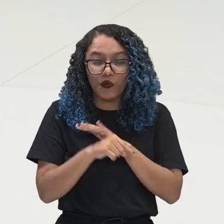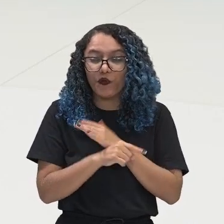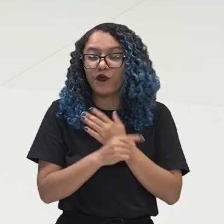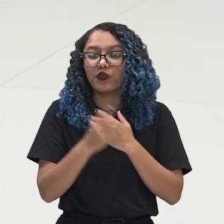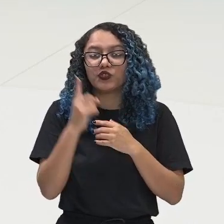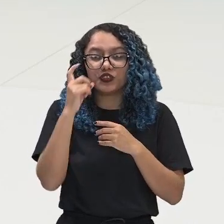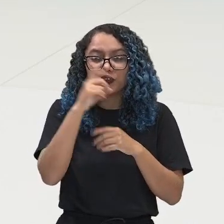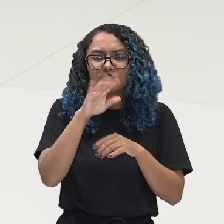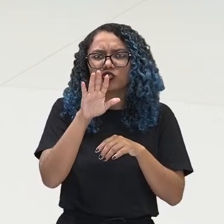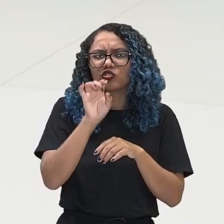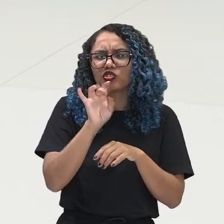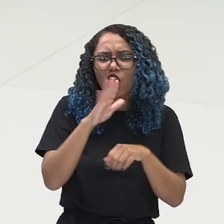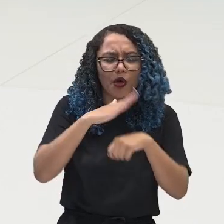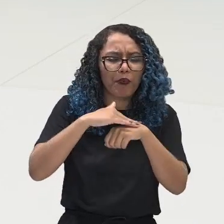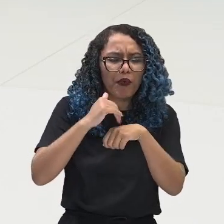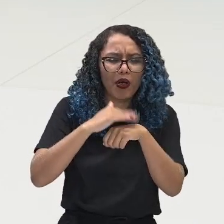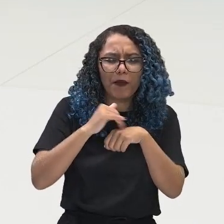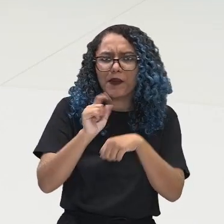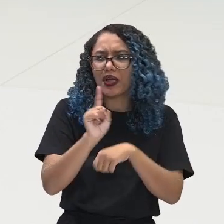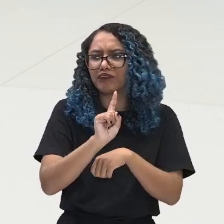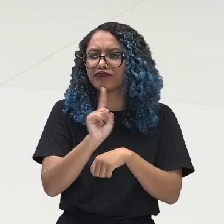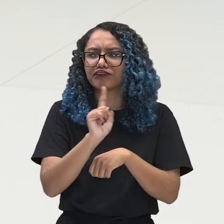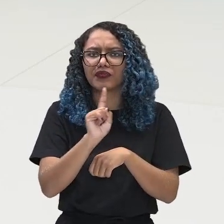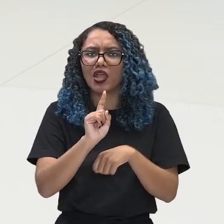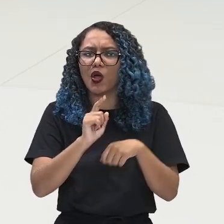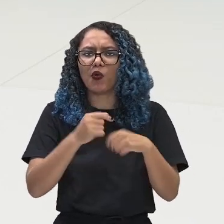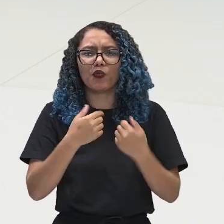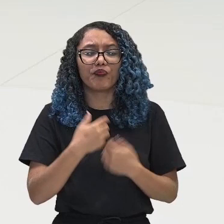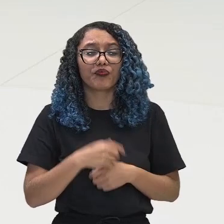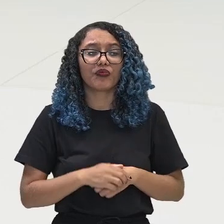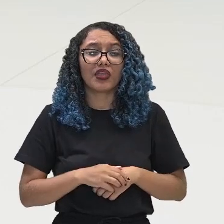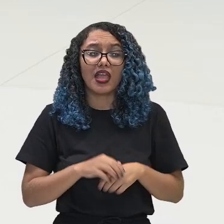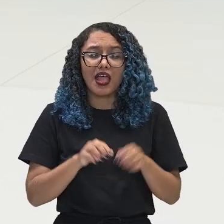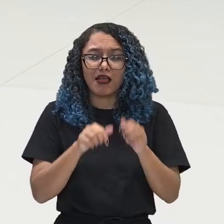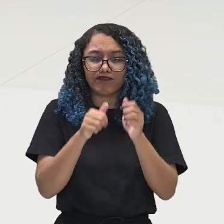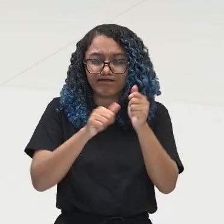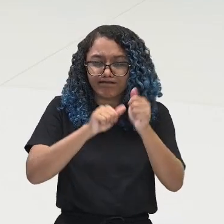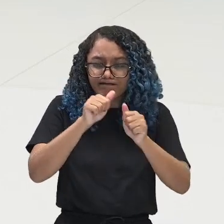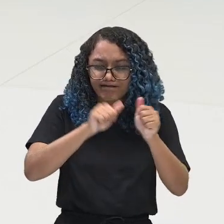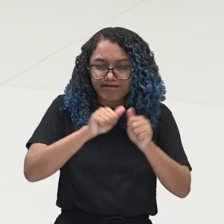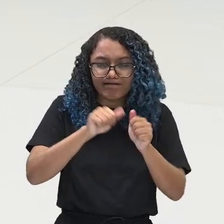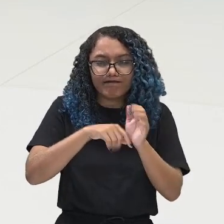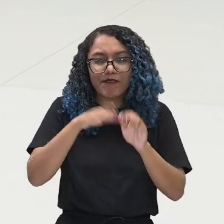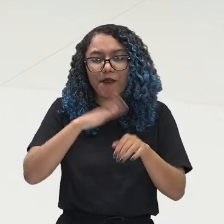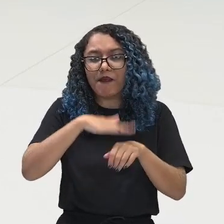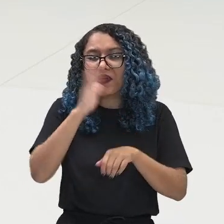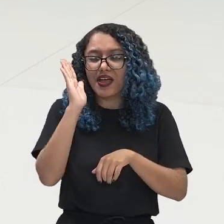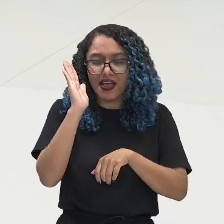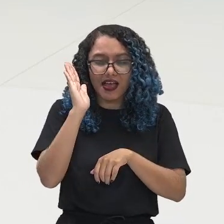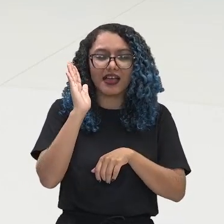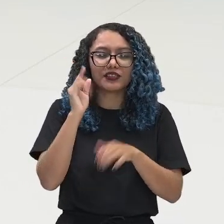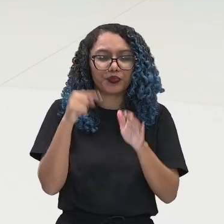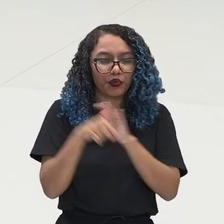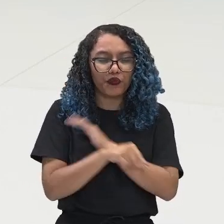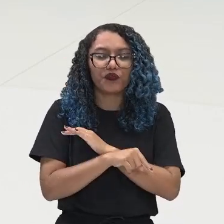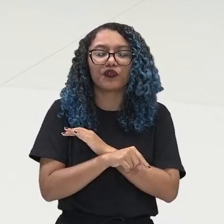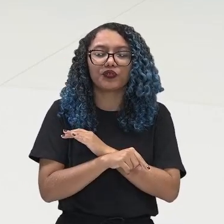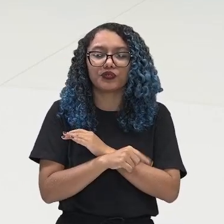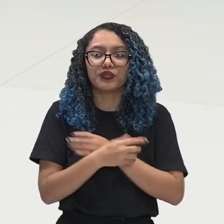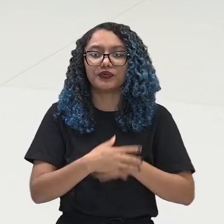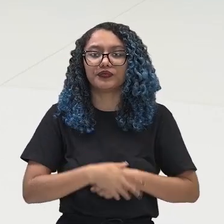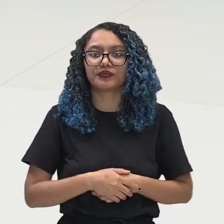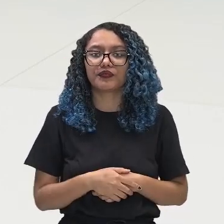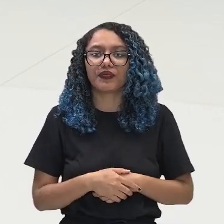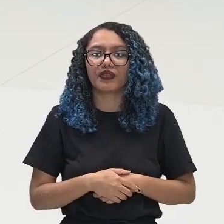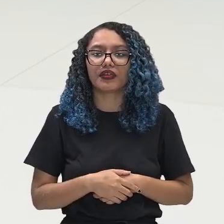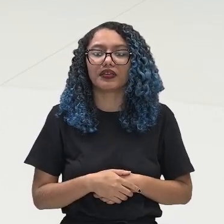a mãozinha no cachorro ou no gato, vai muito além disso. E aí, isso que a autora está falando me faz lembrar que realmente medicina